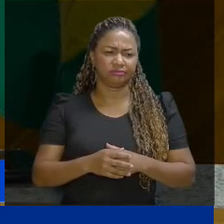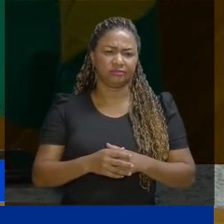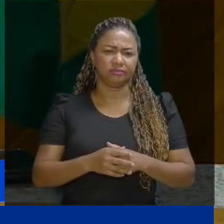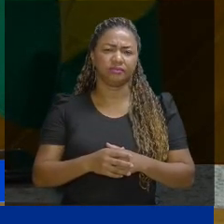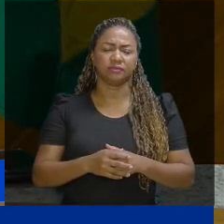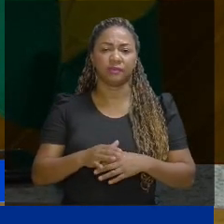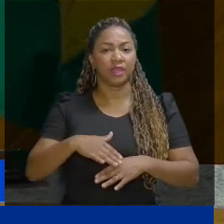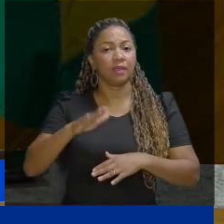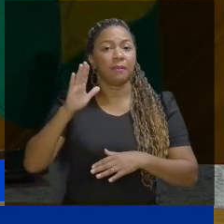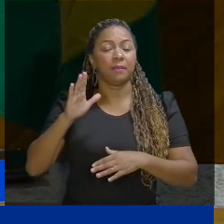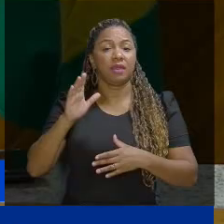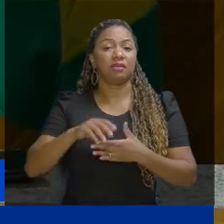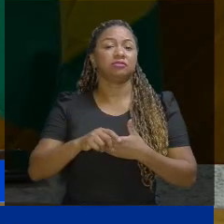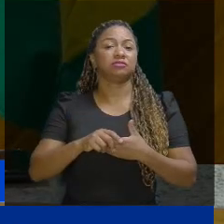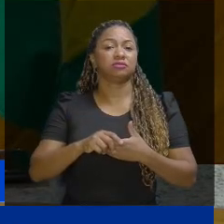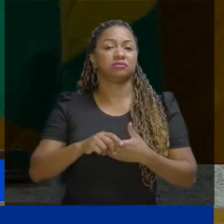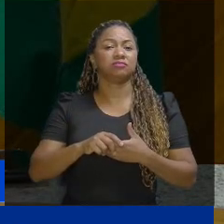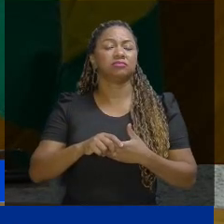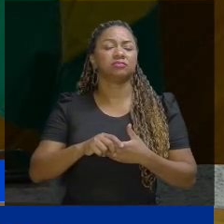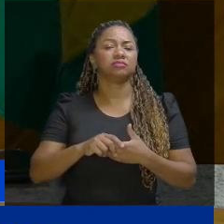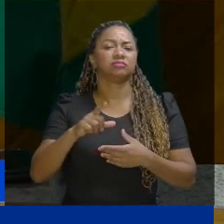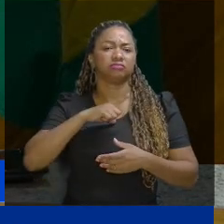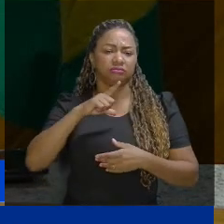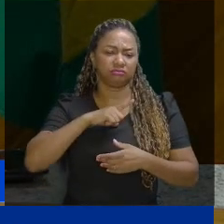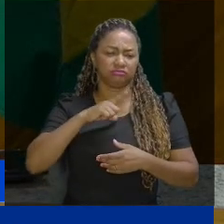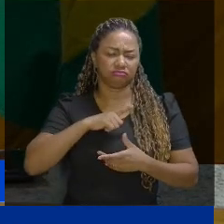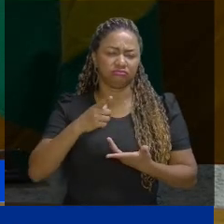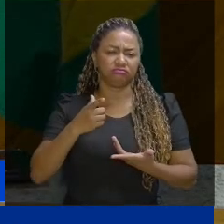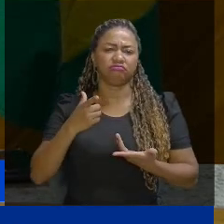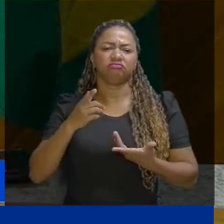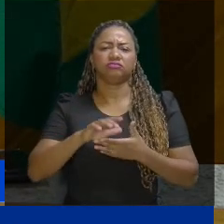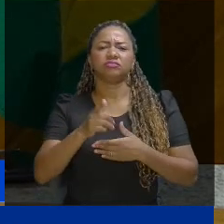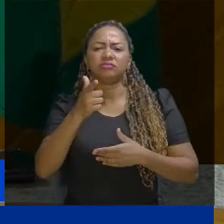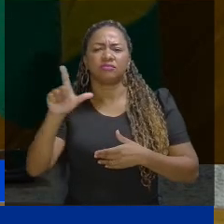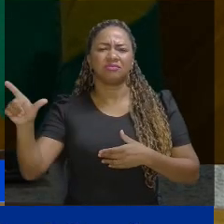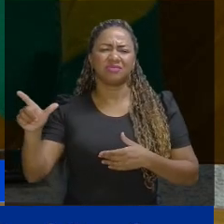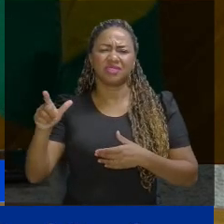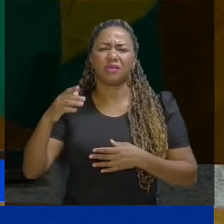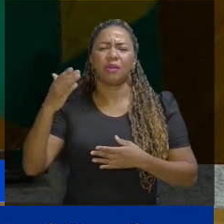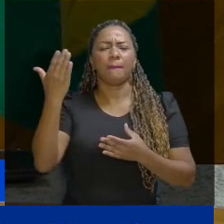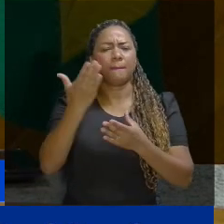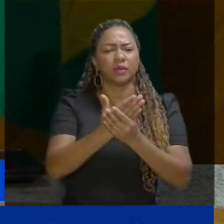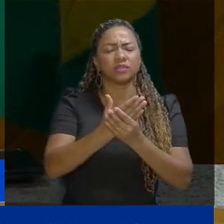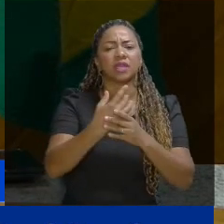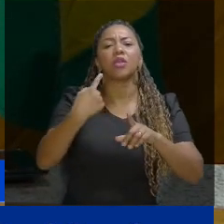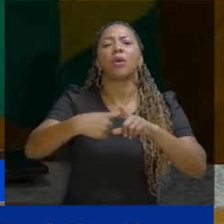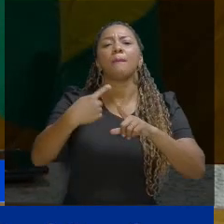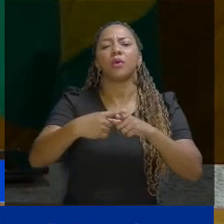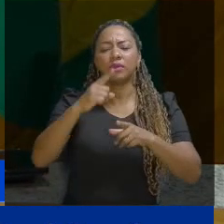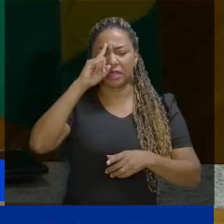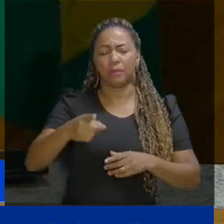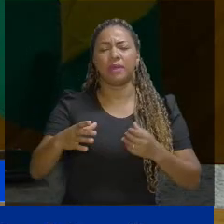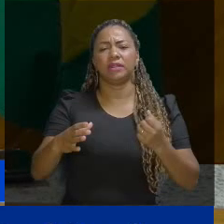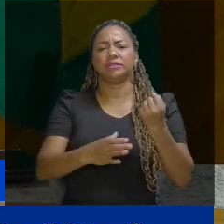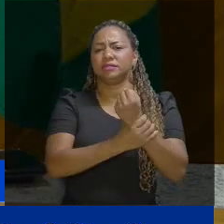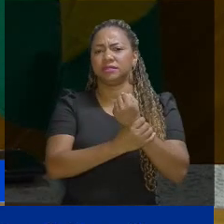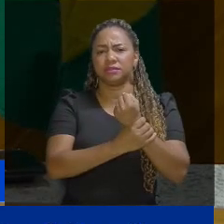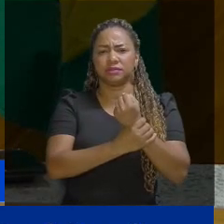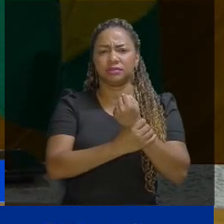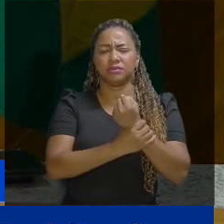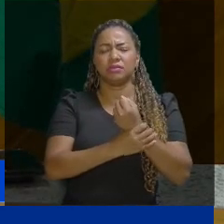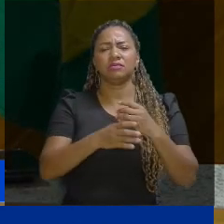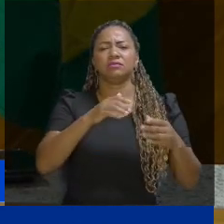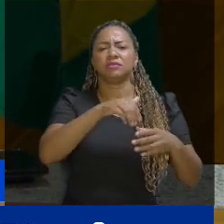mais restritiva em relação às intervenções de terceiros em todos os processos, por que no mandado de segurança, em